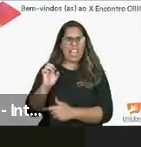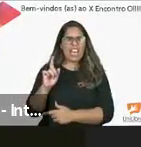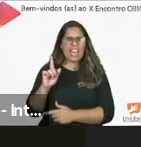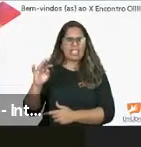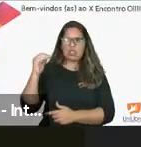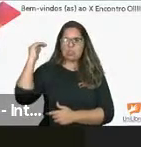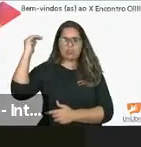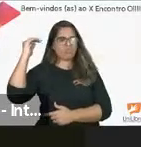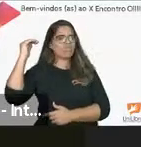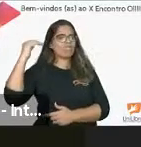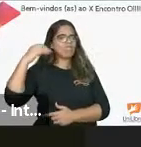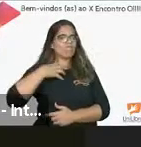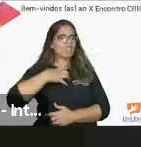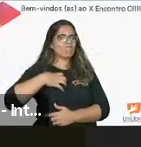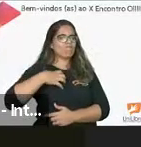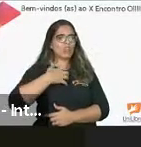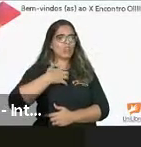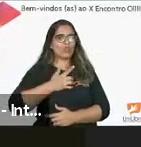militares.